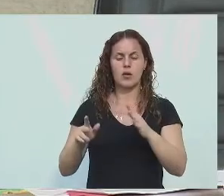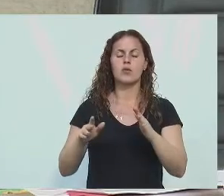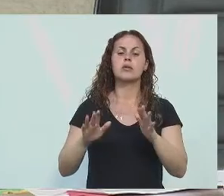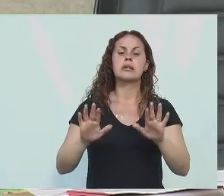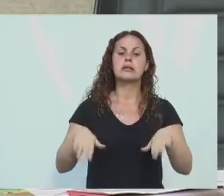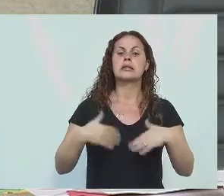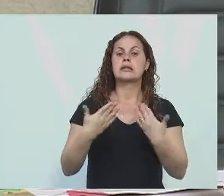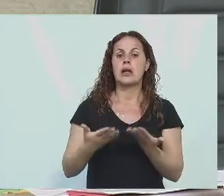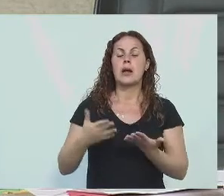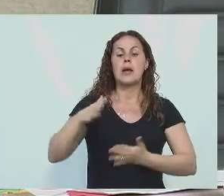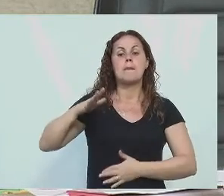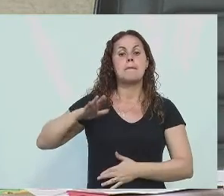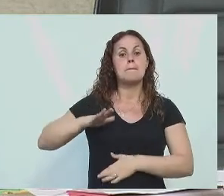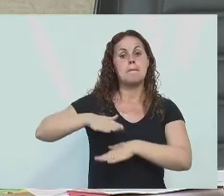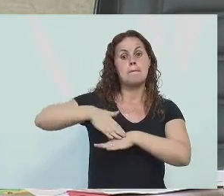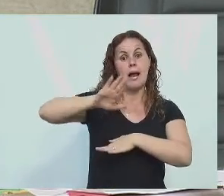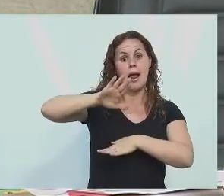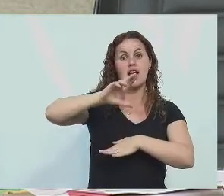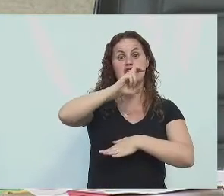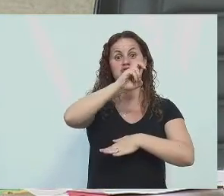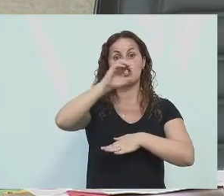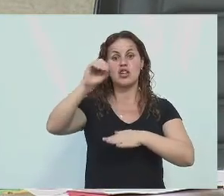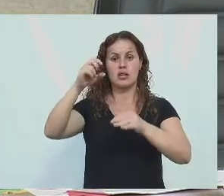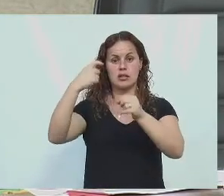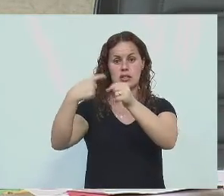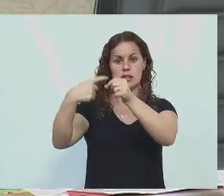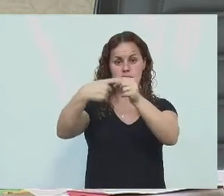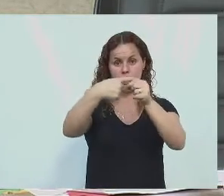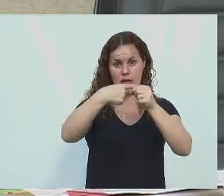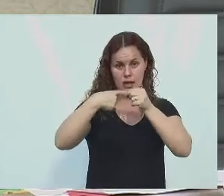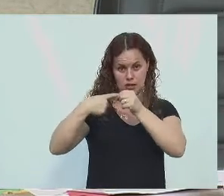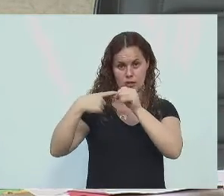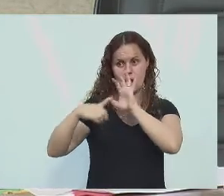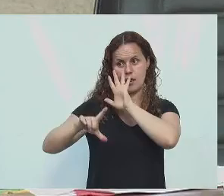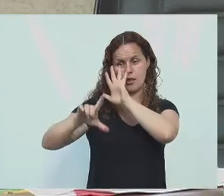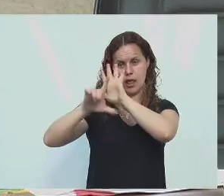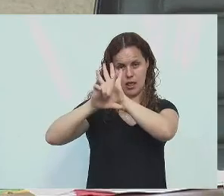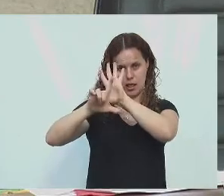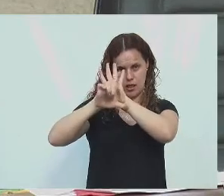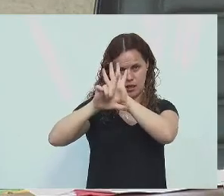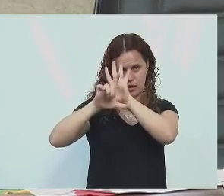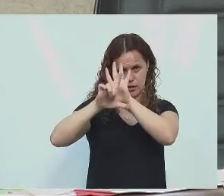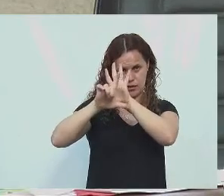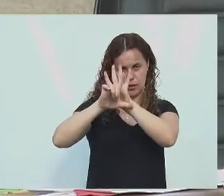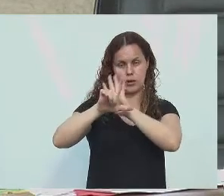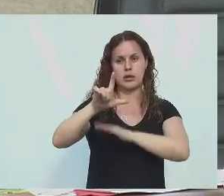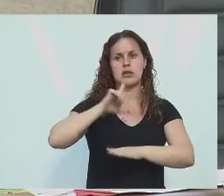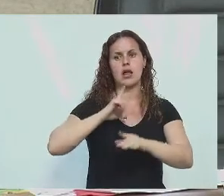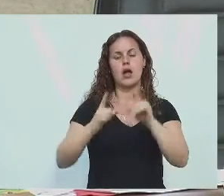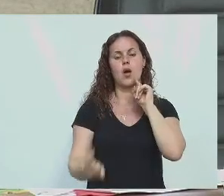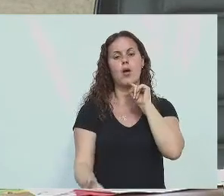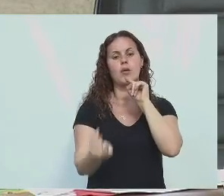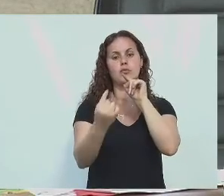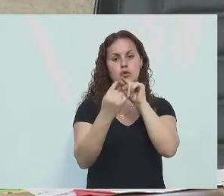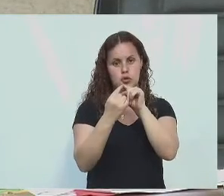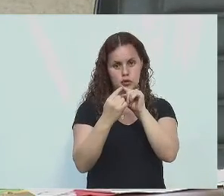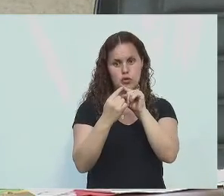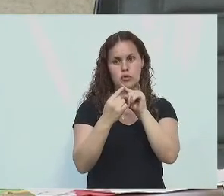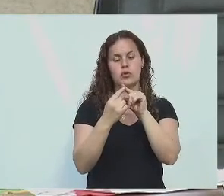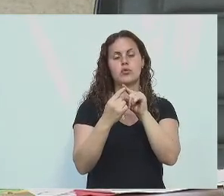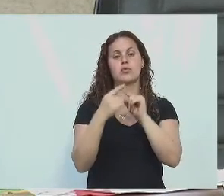mais de 500 municípios. Essa legislação ela tem como objetivo